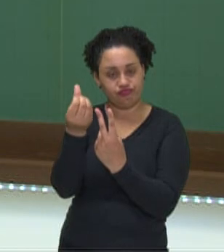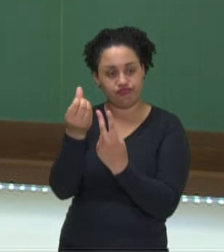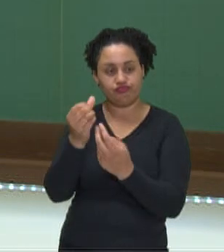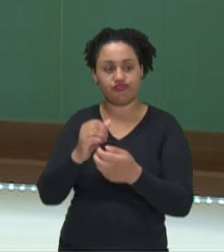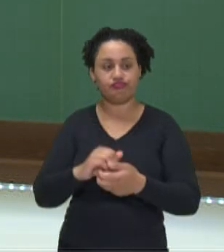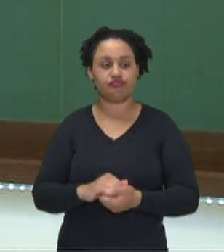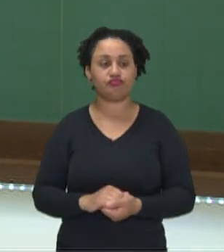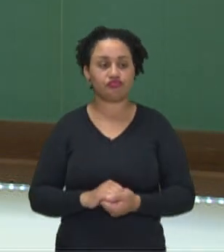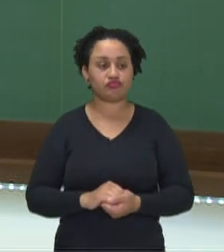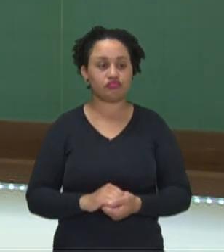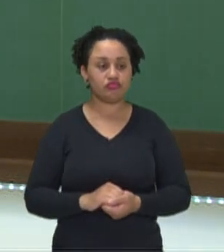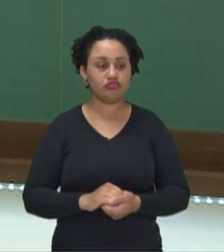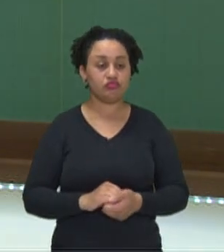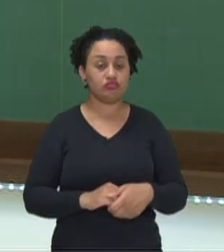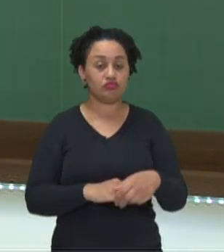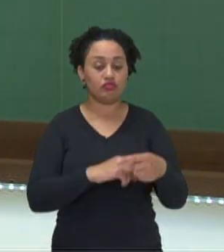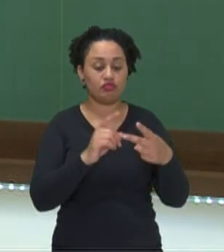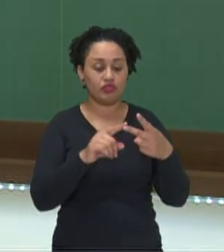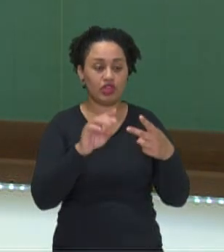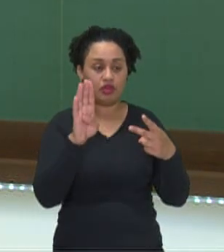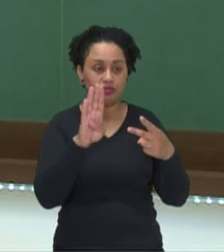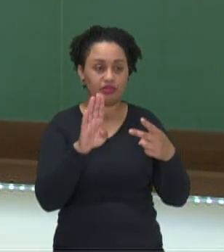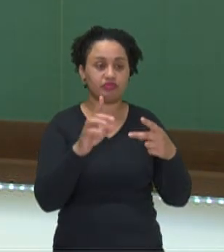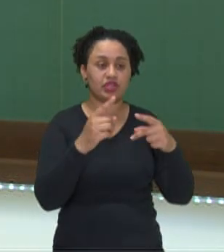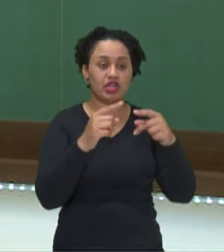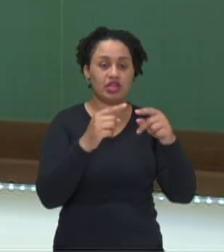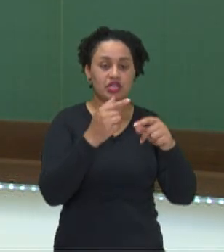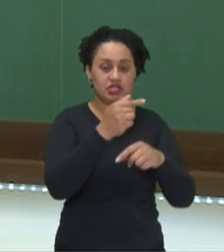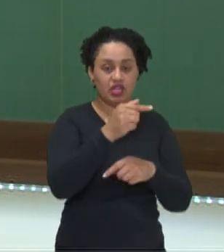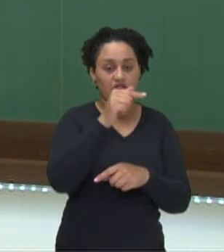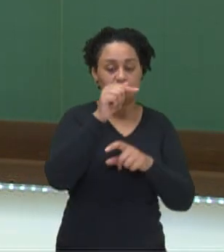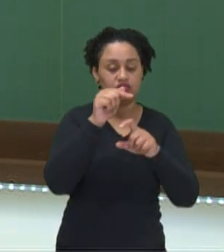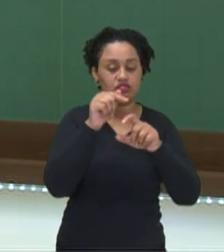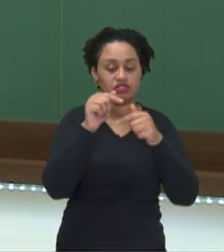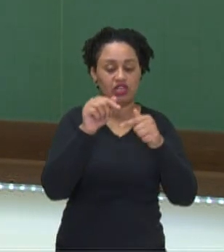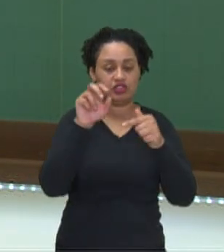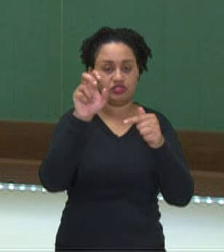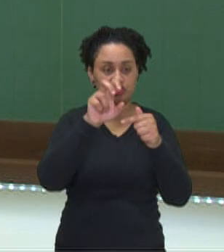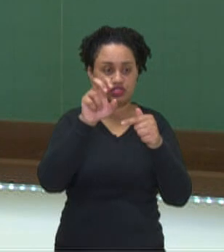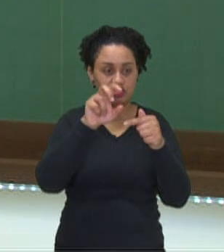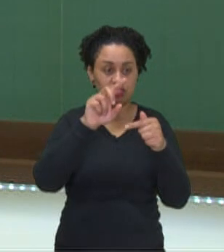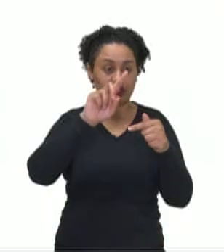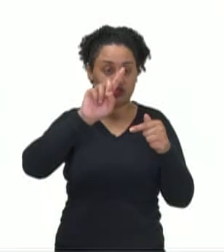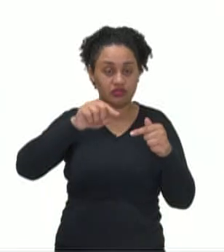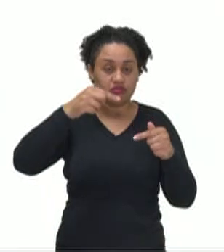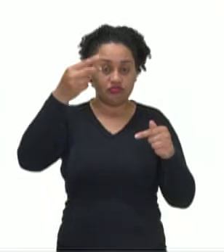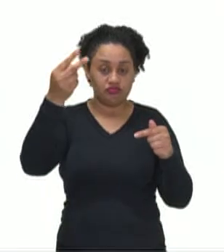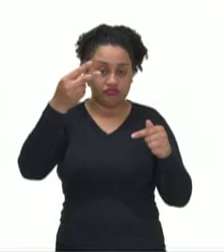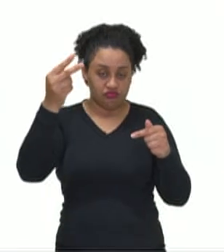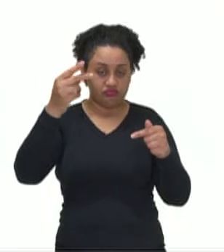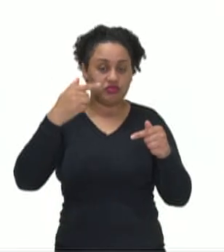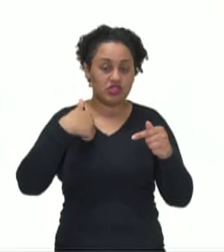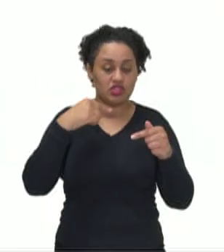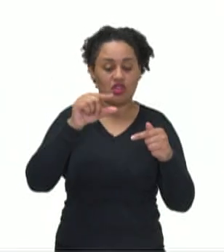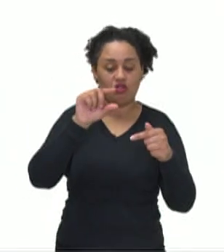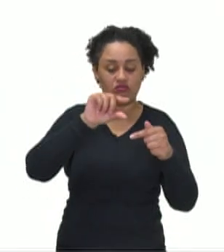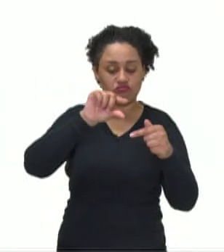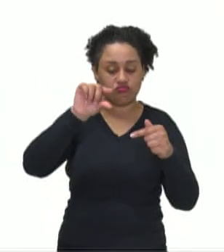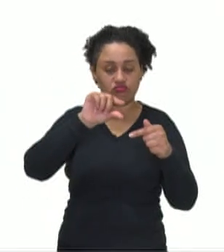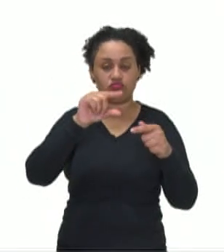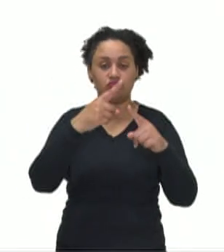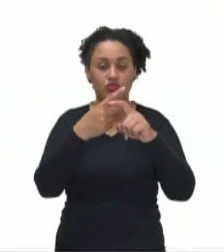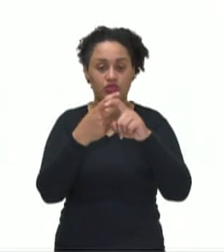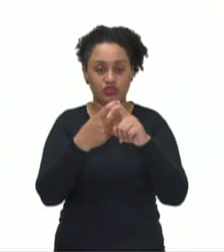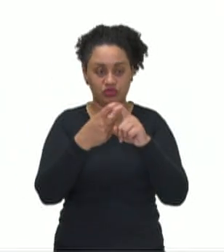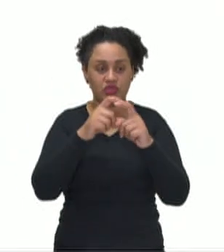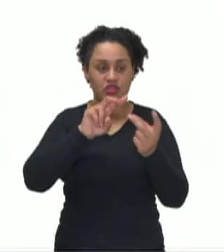potência. Na B, 7 elevado à quinta e tudo isso elevado à segunda. Multiplico os expoentes,